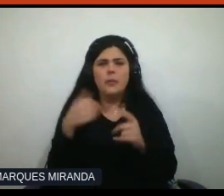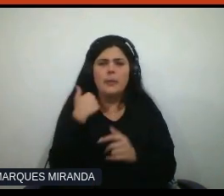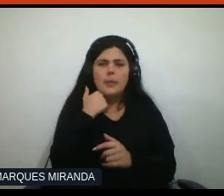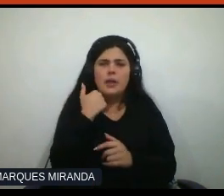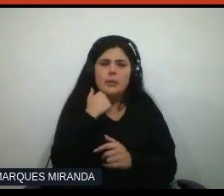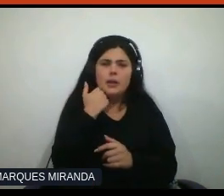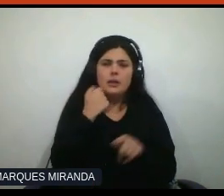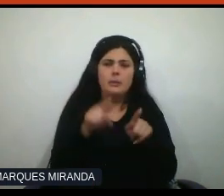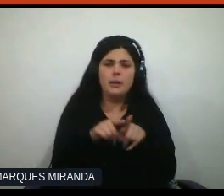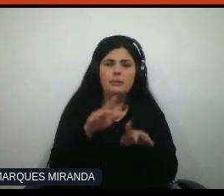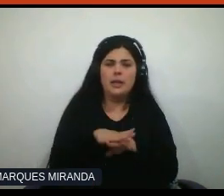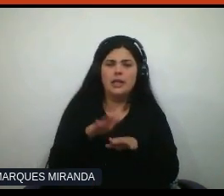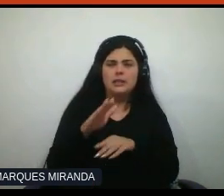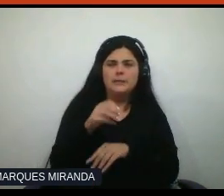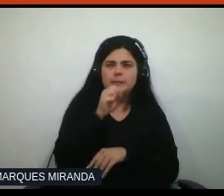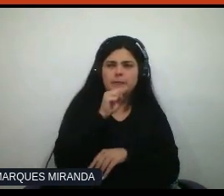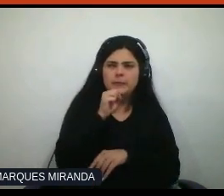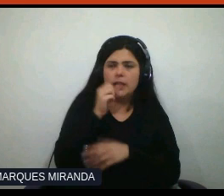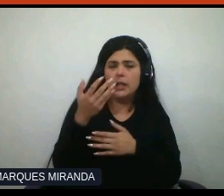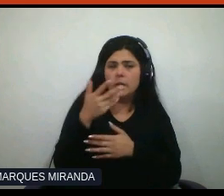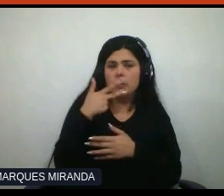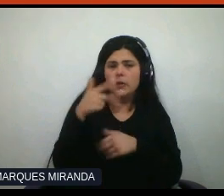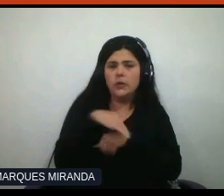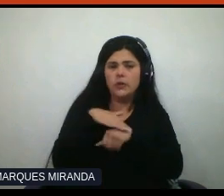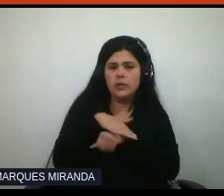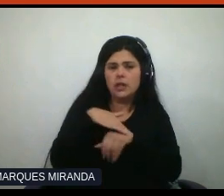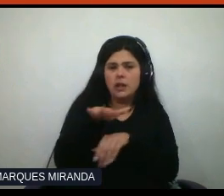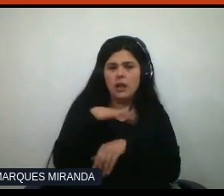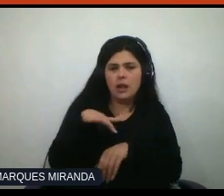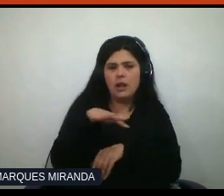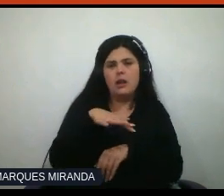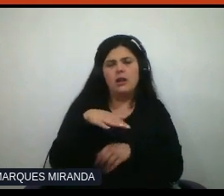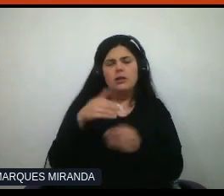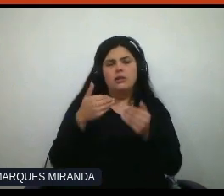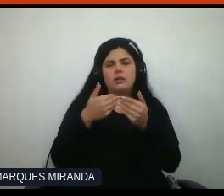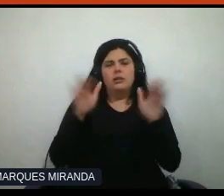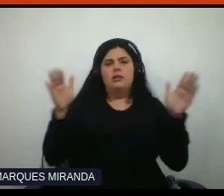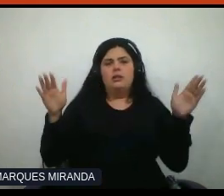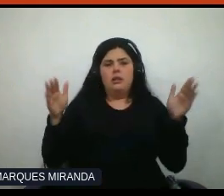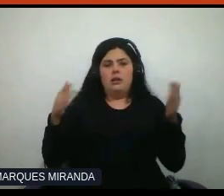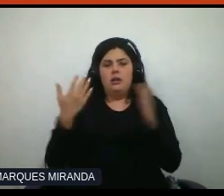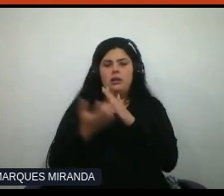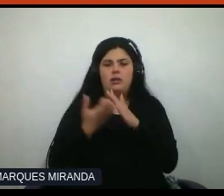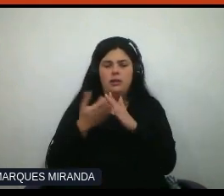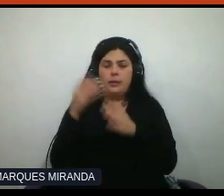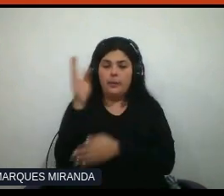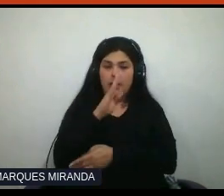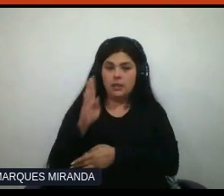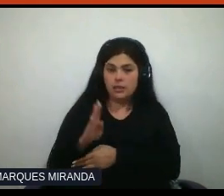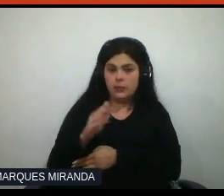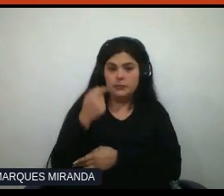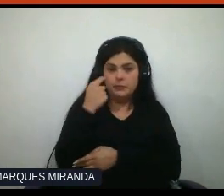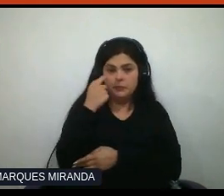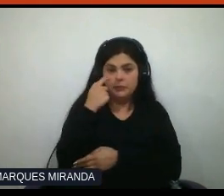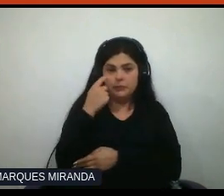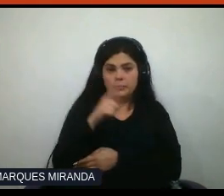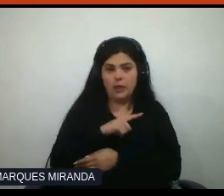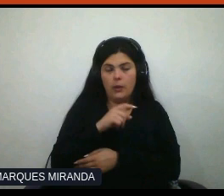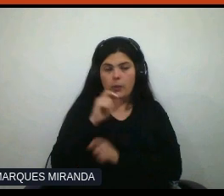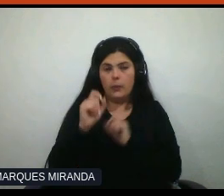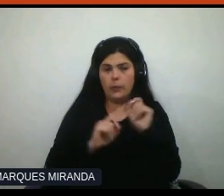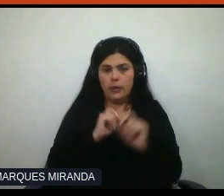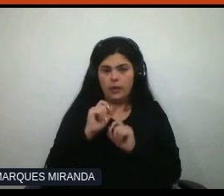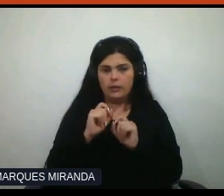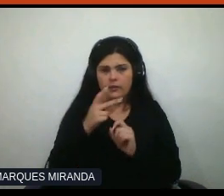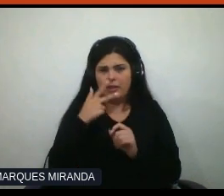alguém mais sênior para falar sobre isso? Porque aí a gente começa a abrir as empresas. No Brasil, a gente pensar, nós temos, acho que, eu vou chutar